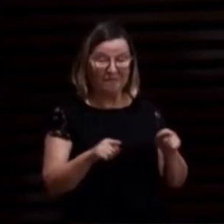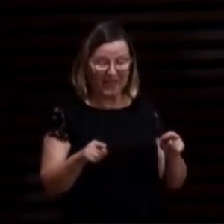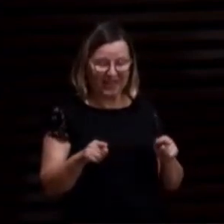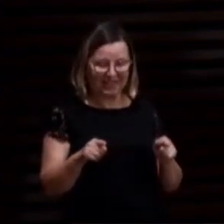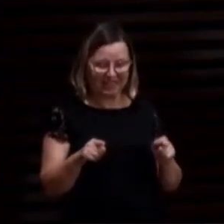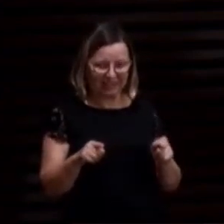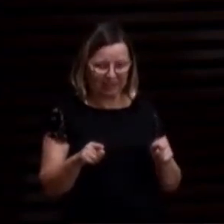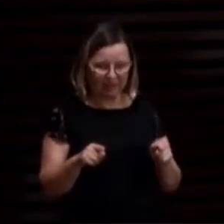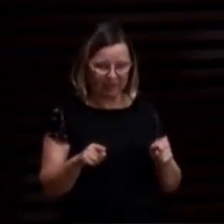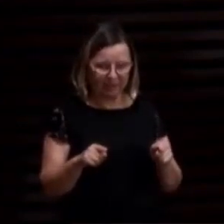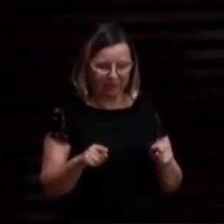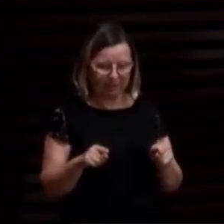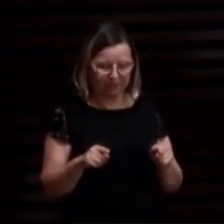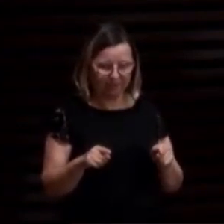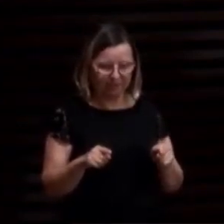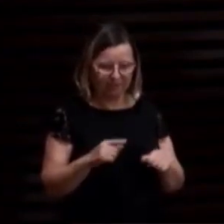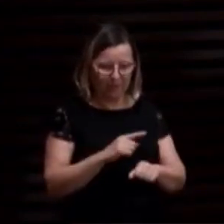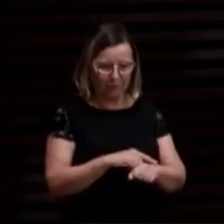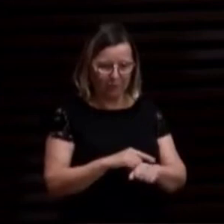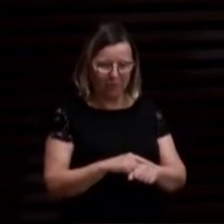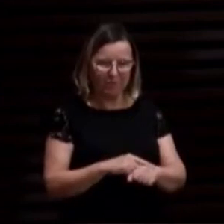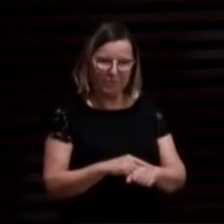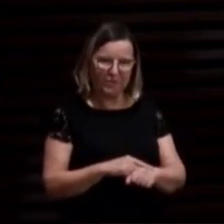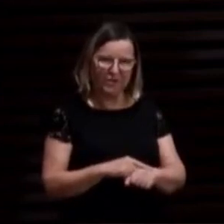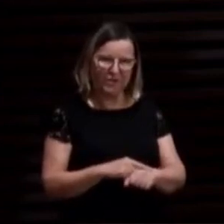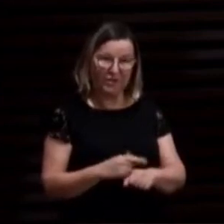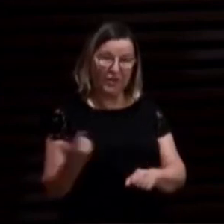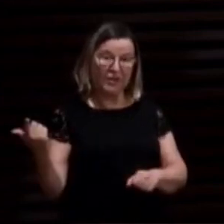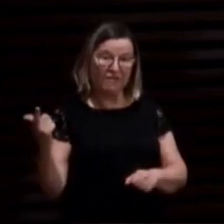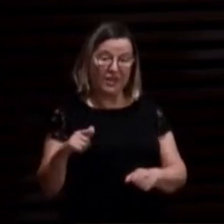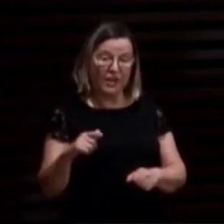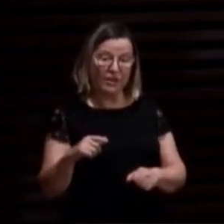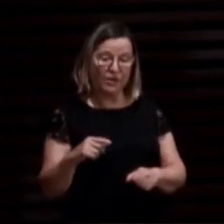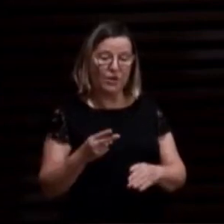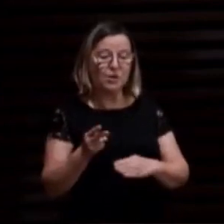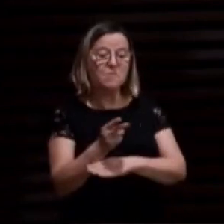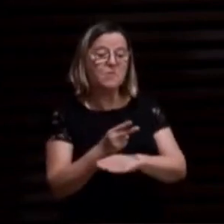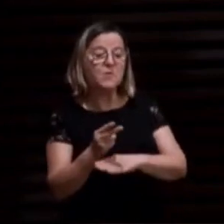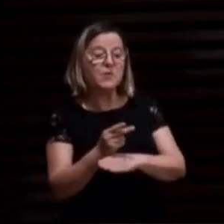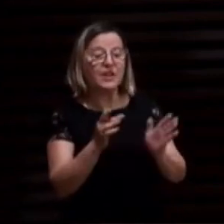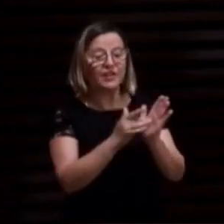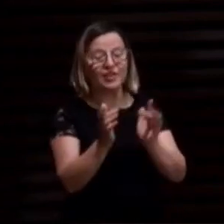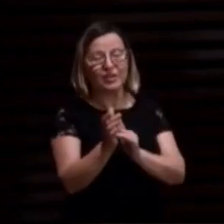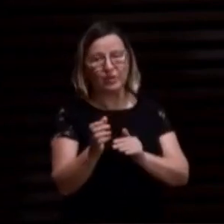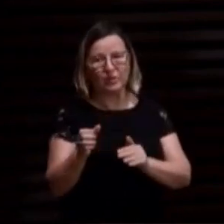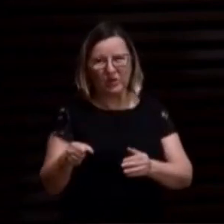eles vieram buscá-lo, com tocha, com